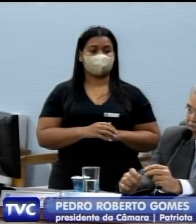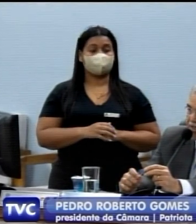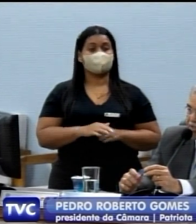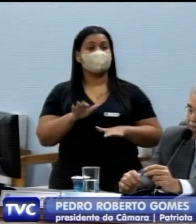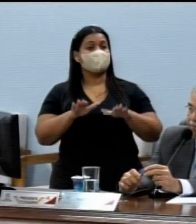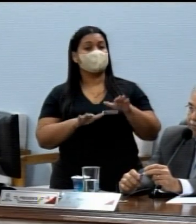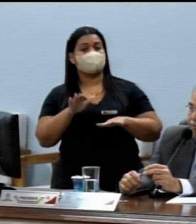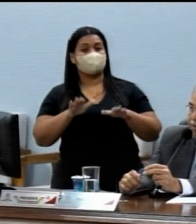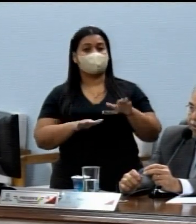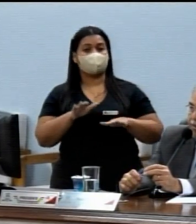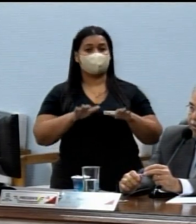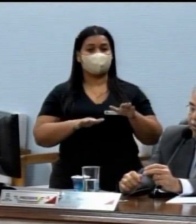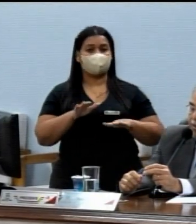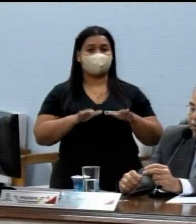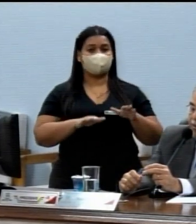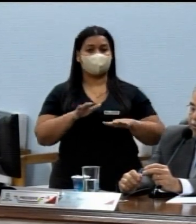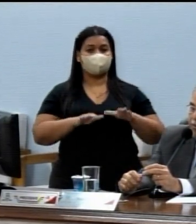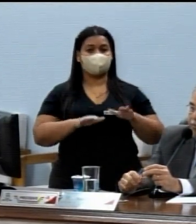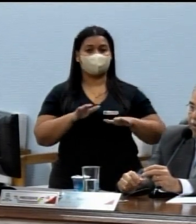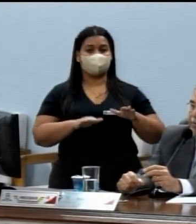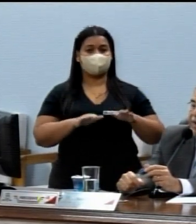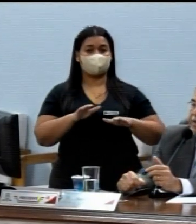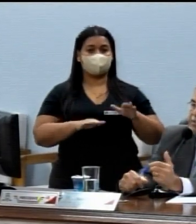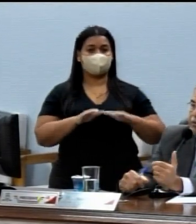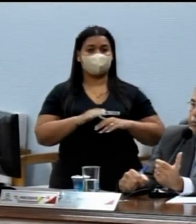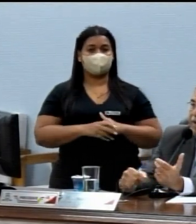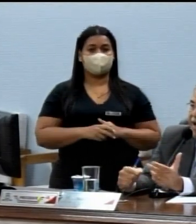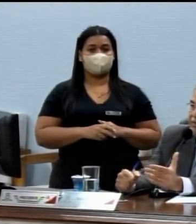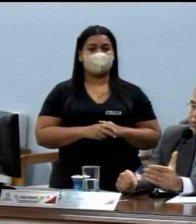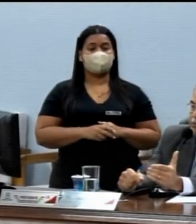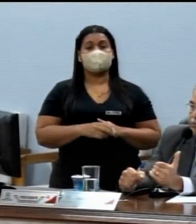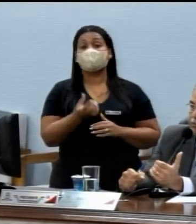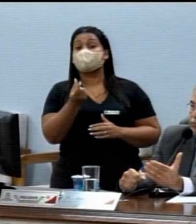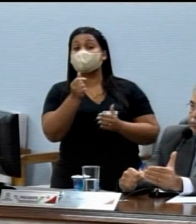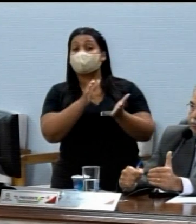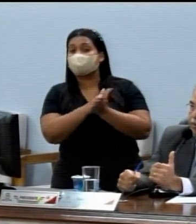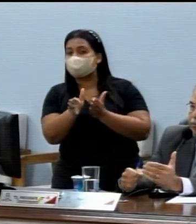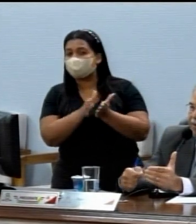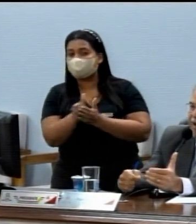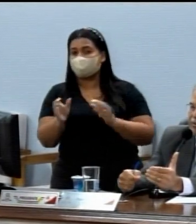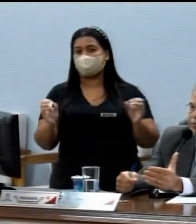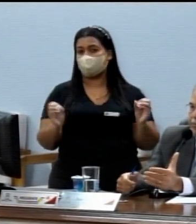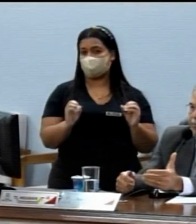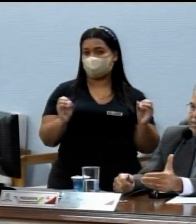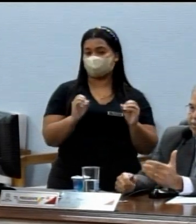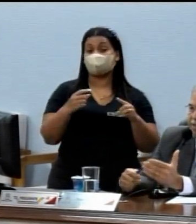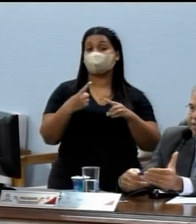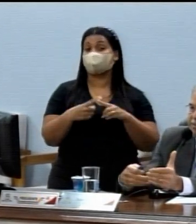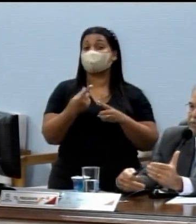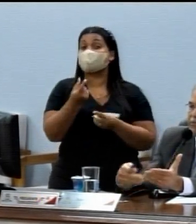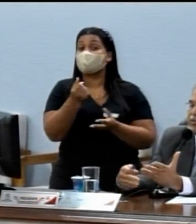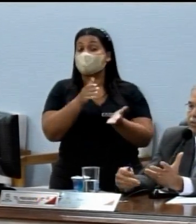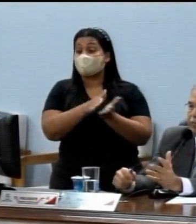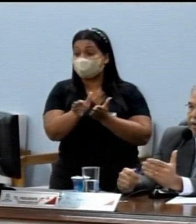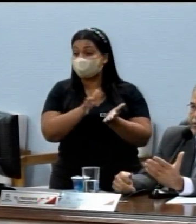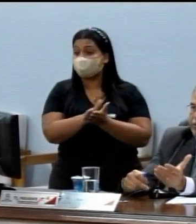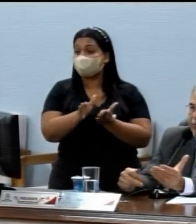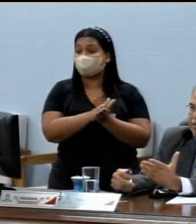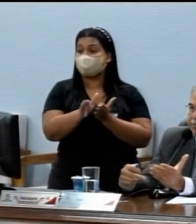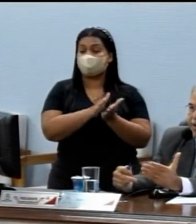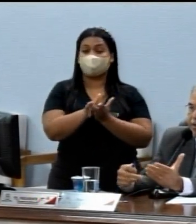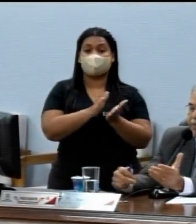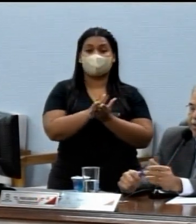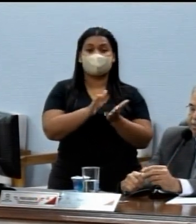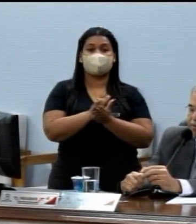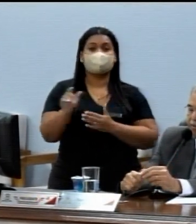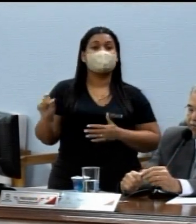Talvez não seja... Não é pela questão do gasto, porque o gasto, esse investimento,